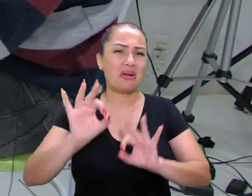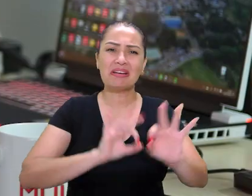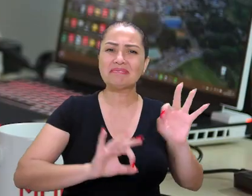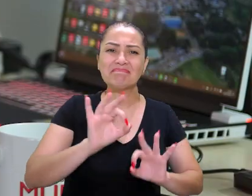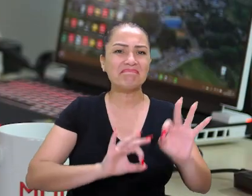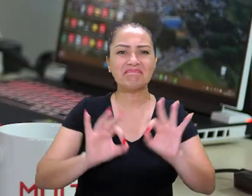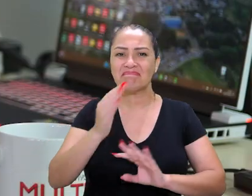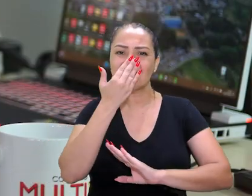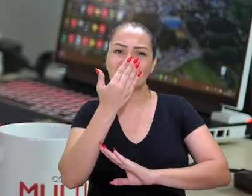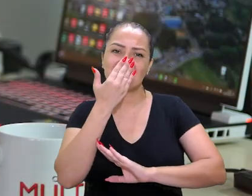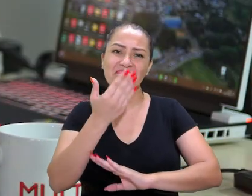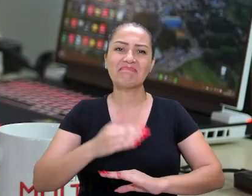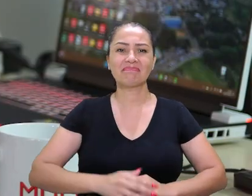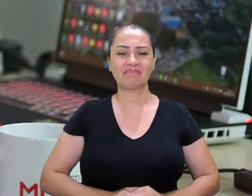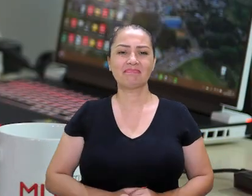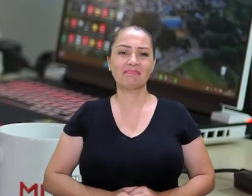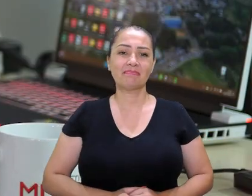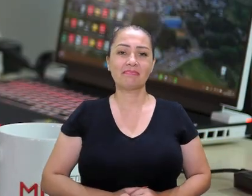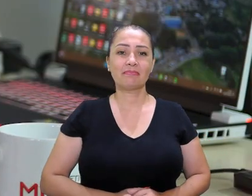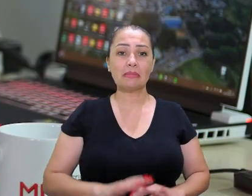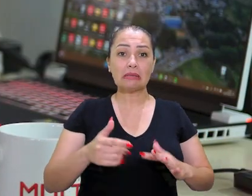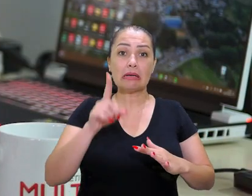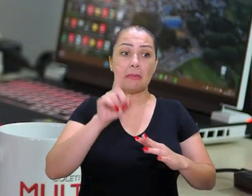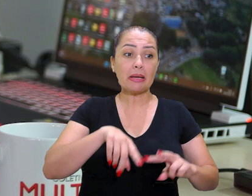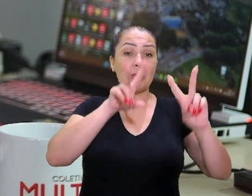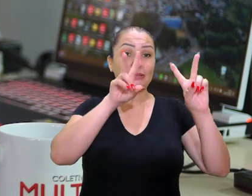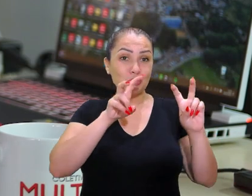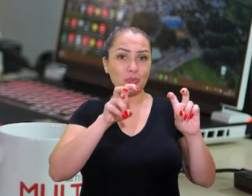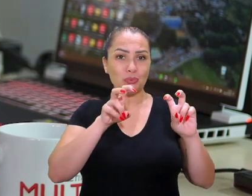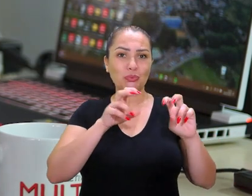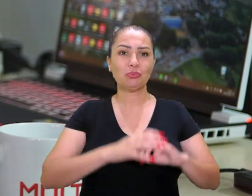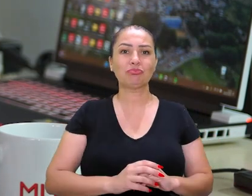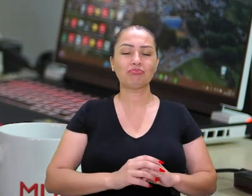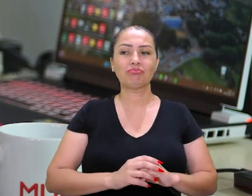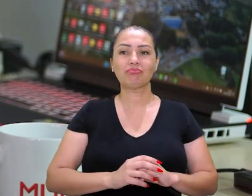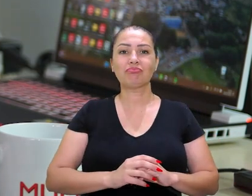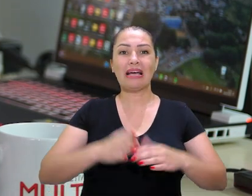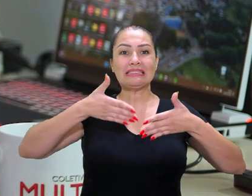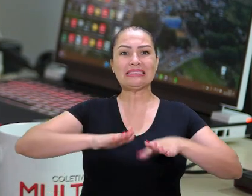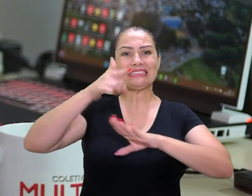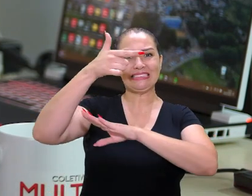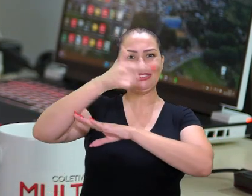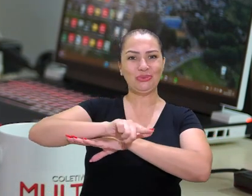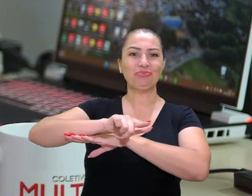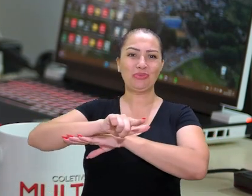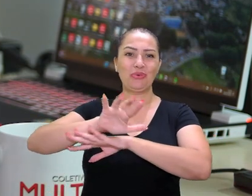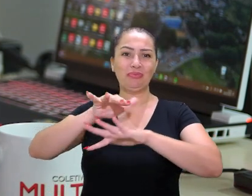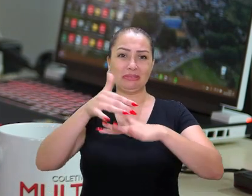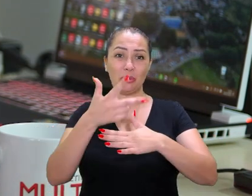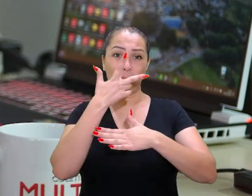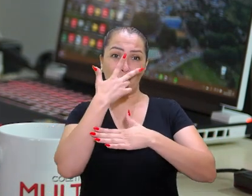frente. Era temático a reencarnação e que eu considero um dos maiores sucessos do Mensageiros, porque foi com esse